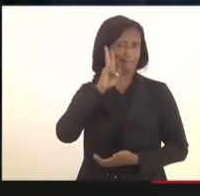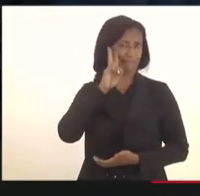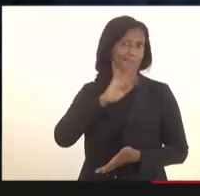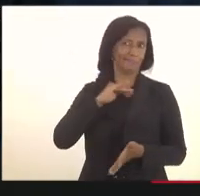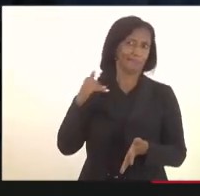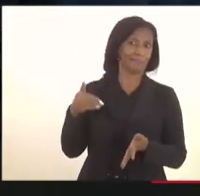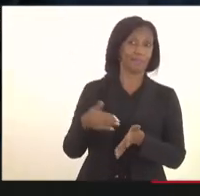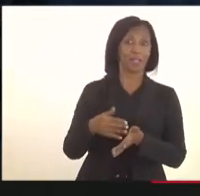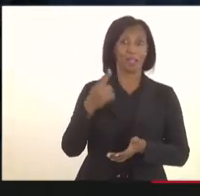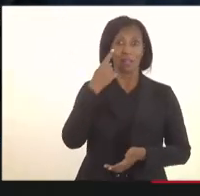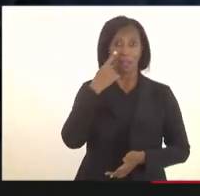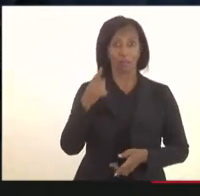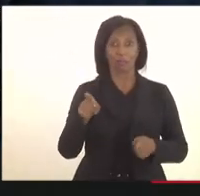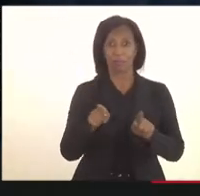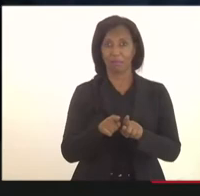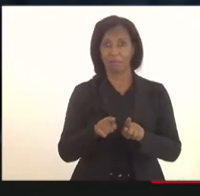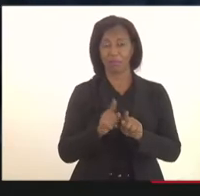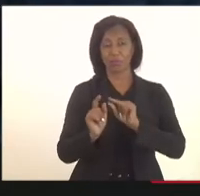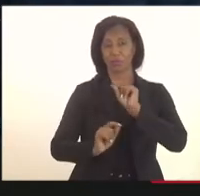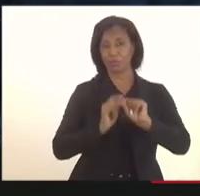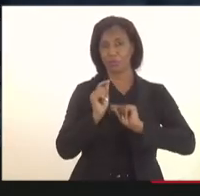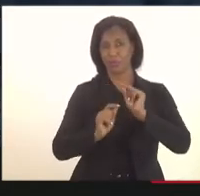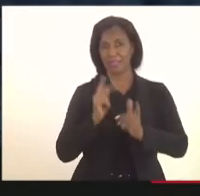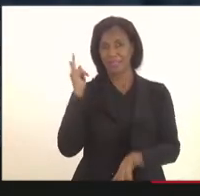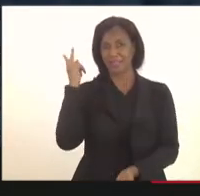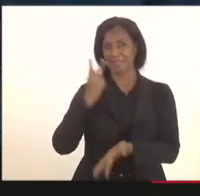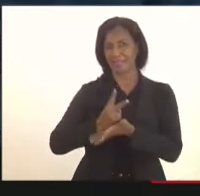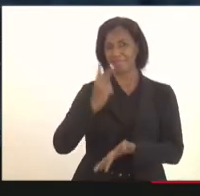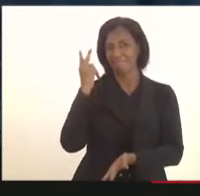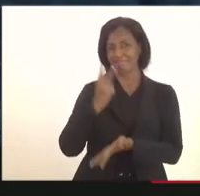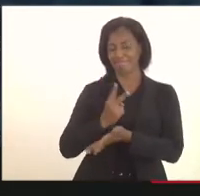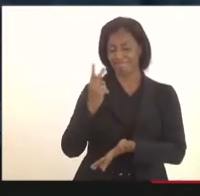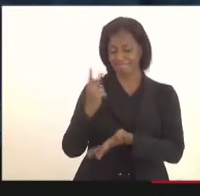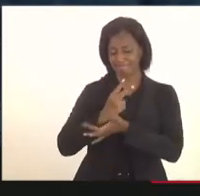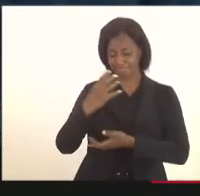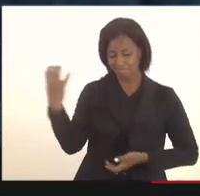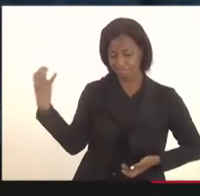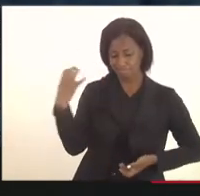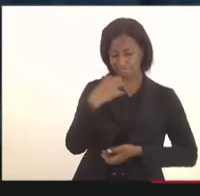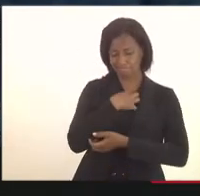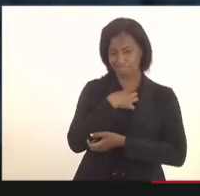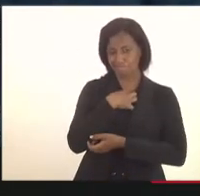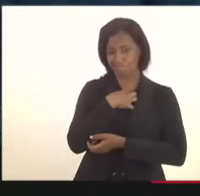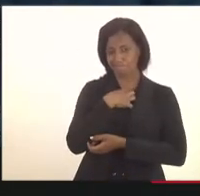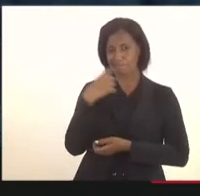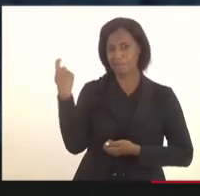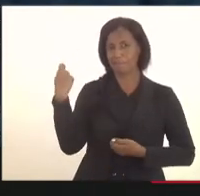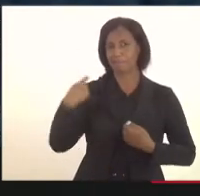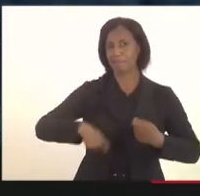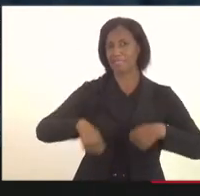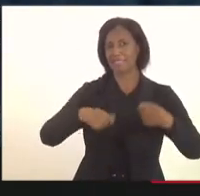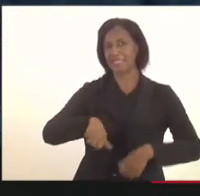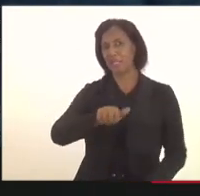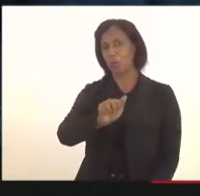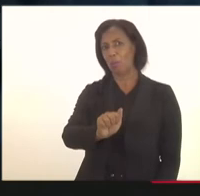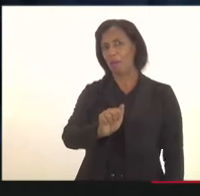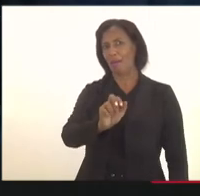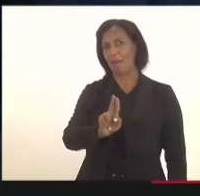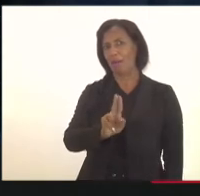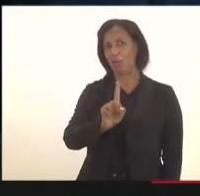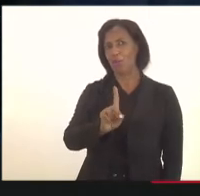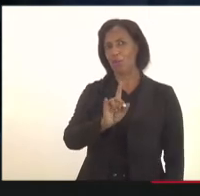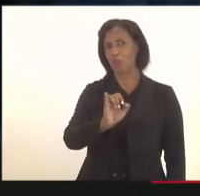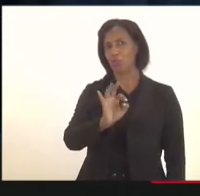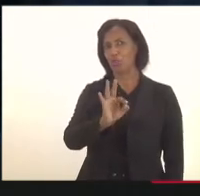vejo também o seguinte, cada vez mais eu me convenço que é necessário uma auditoria operacional de tudo isso, nos